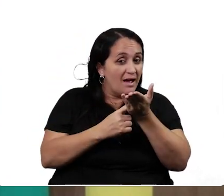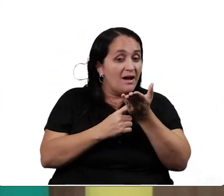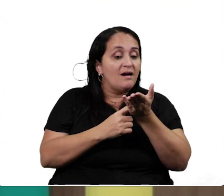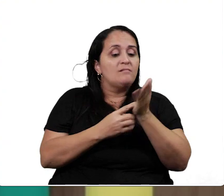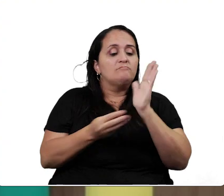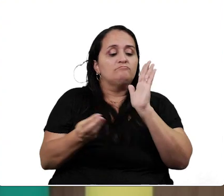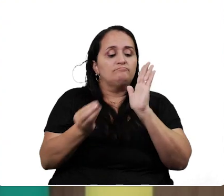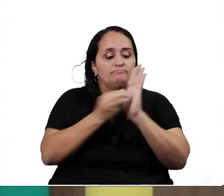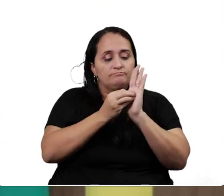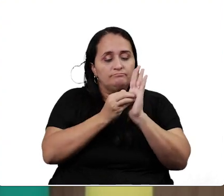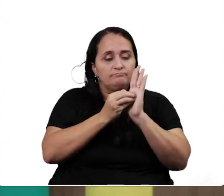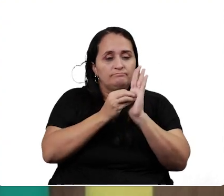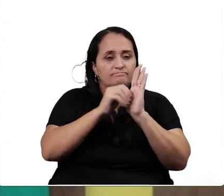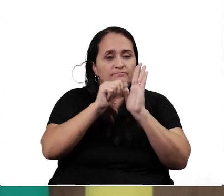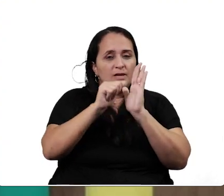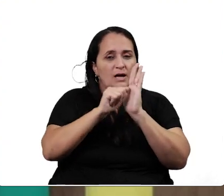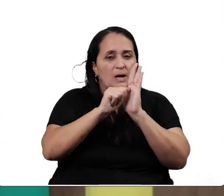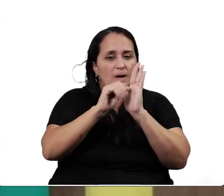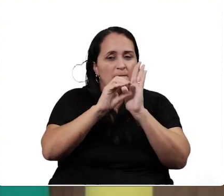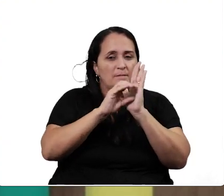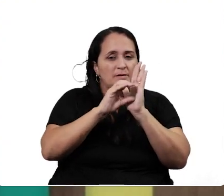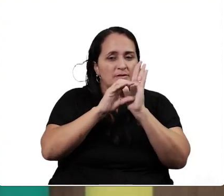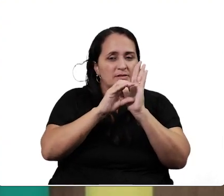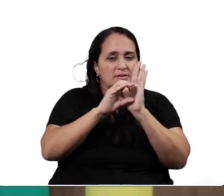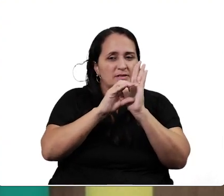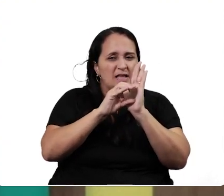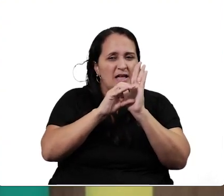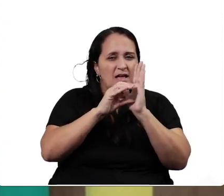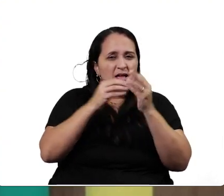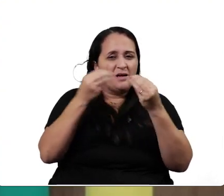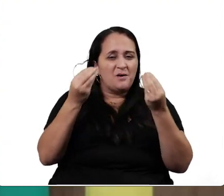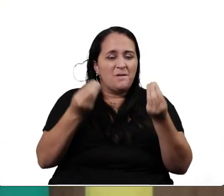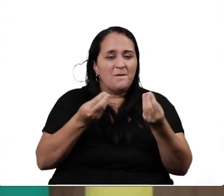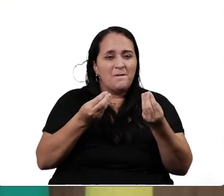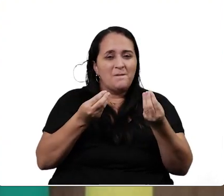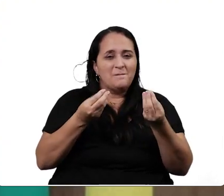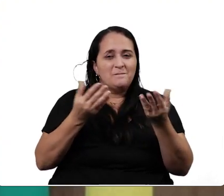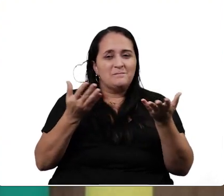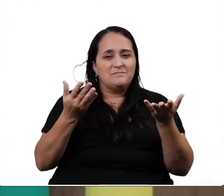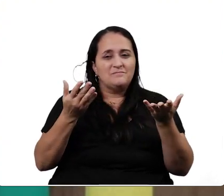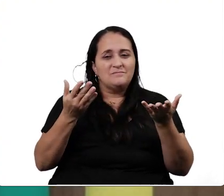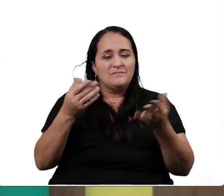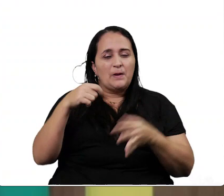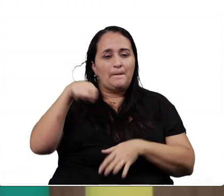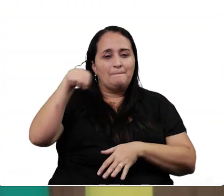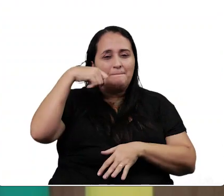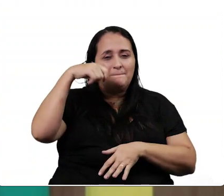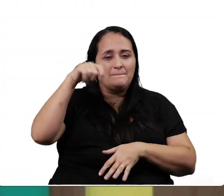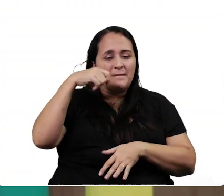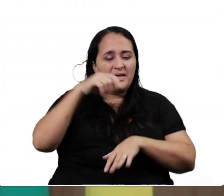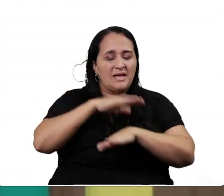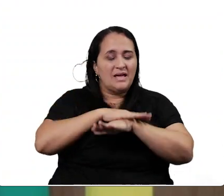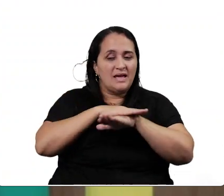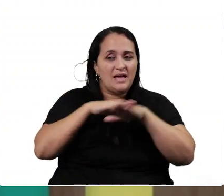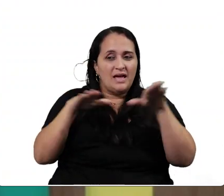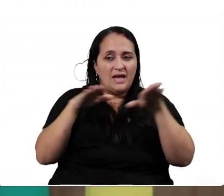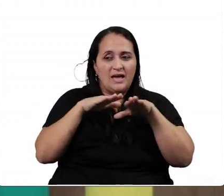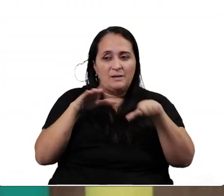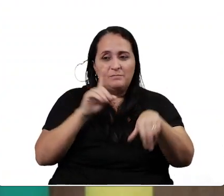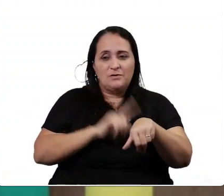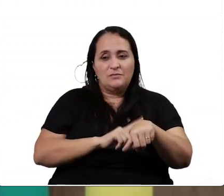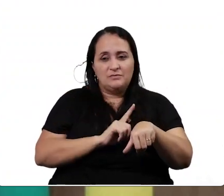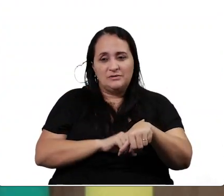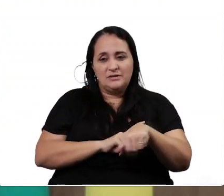sua resposta. Dou-lhe uma, dou-lhe duas, dou-lhe três. Pé!